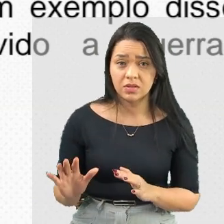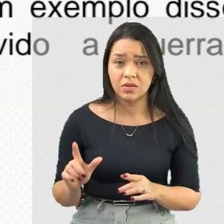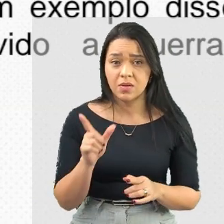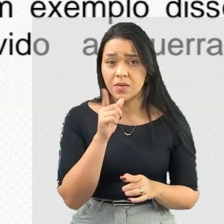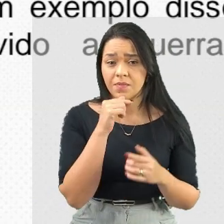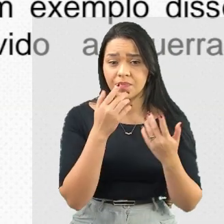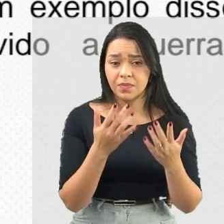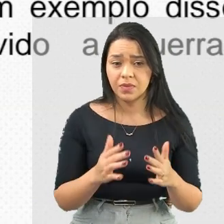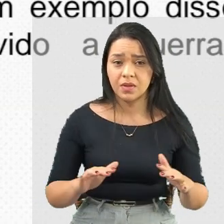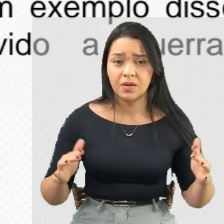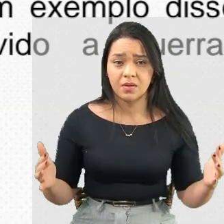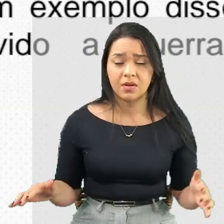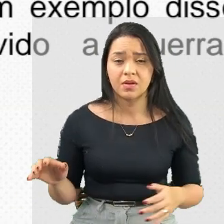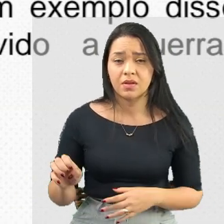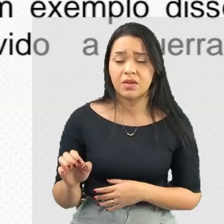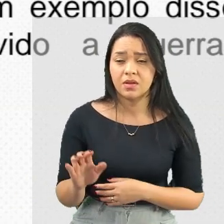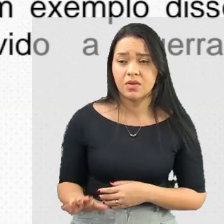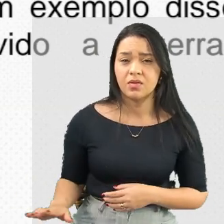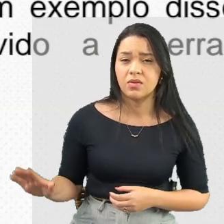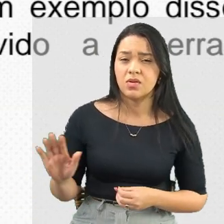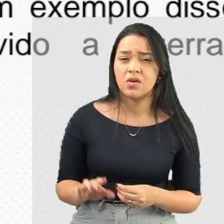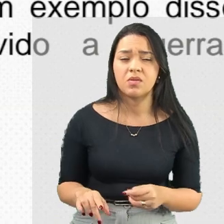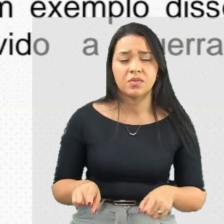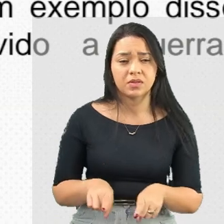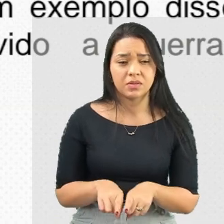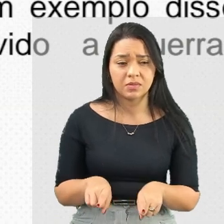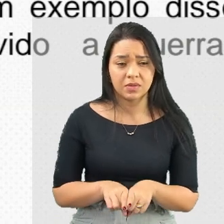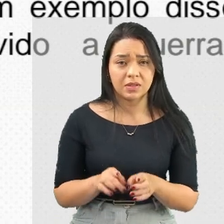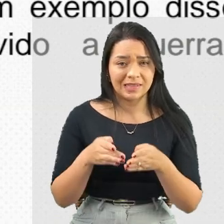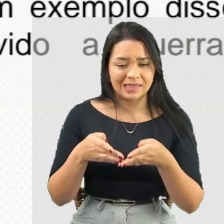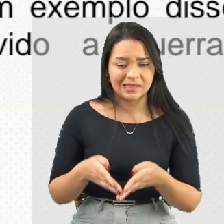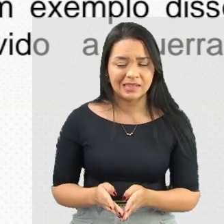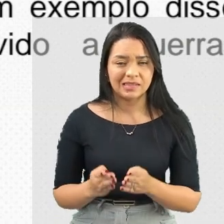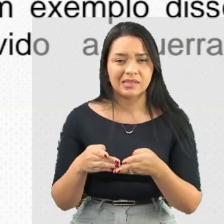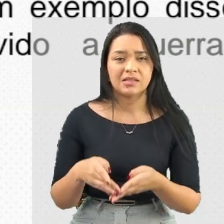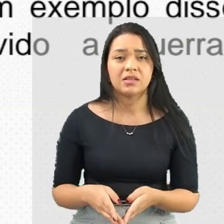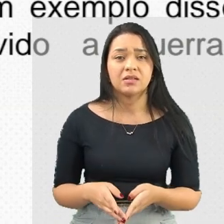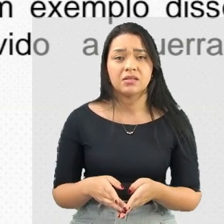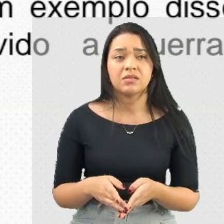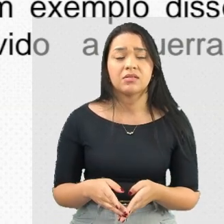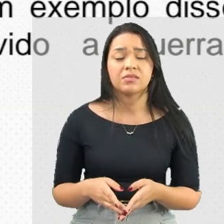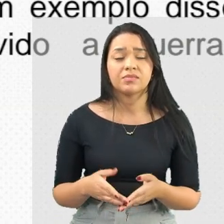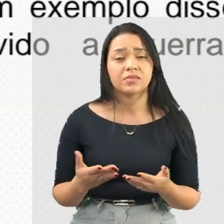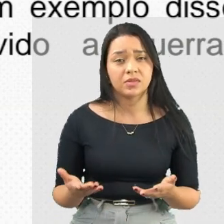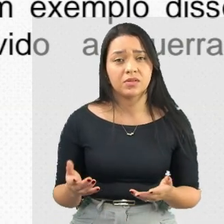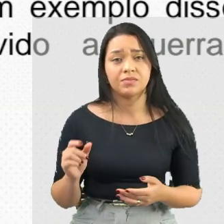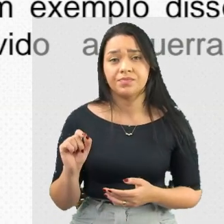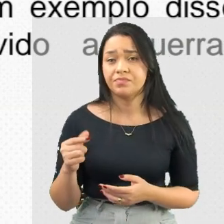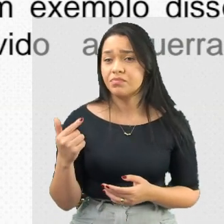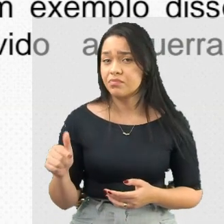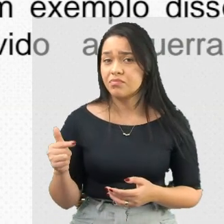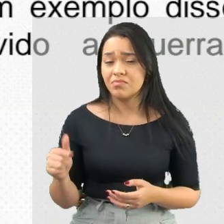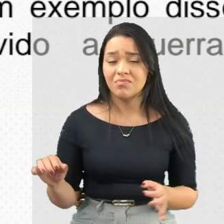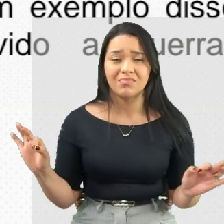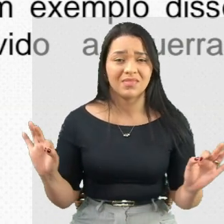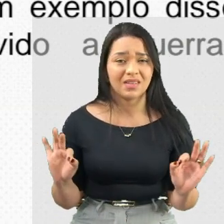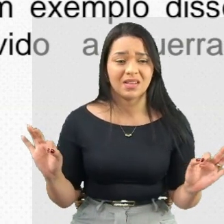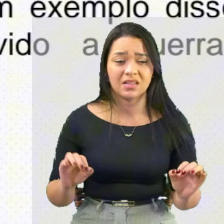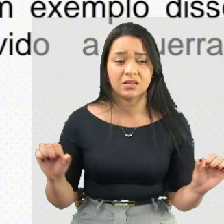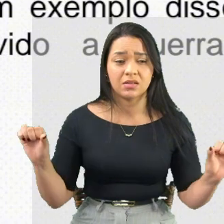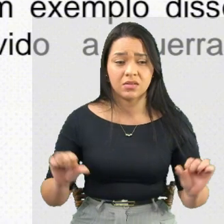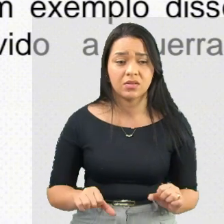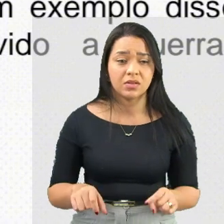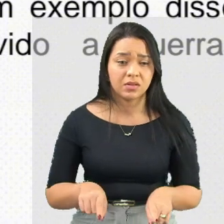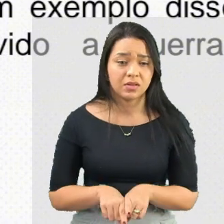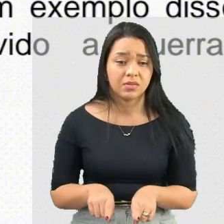em direção à Europa, em balsas ilegais e improvisadas, tá? Sem nenhuma condição, em